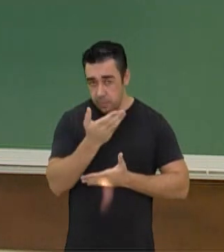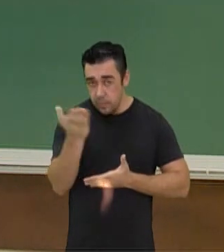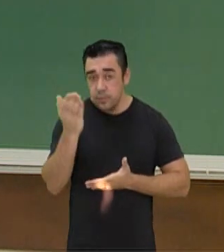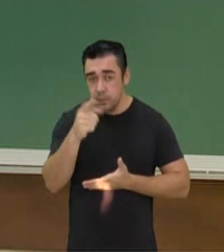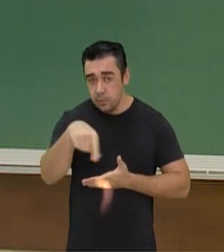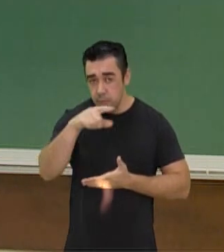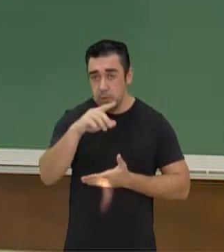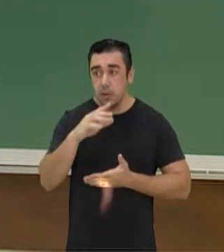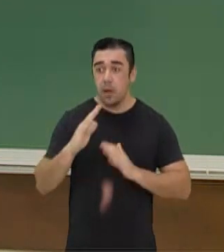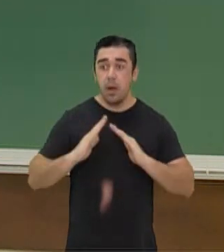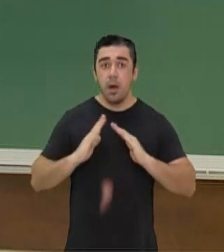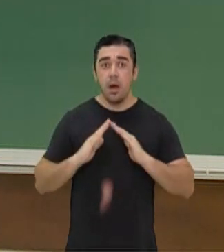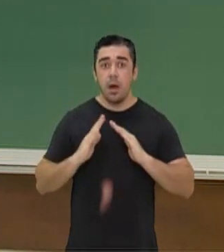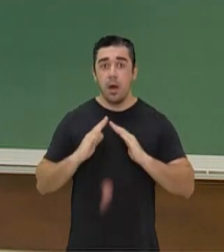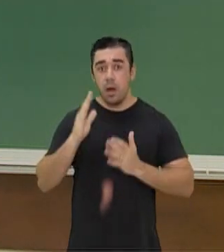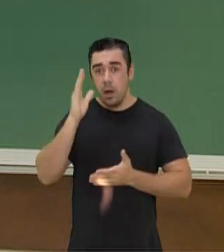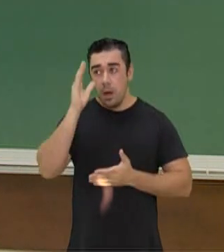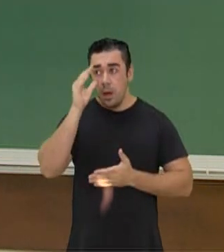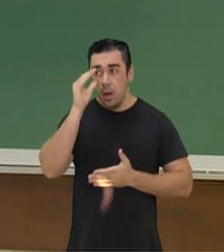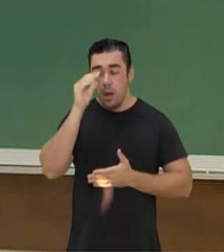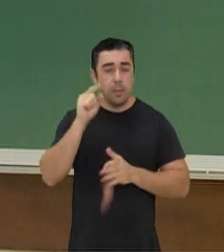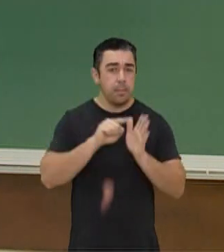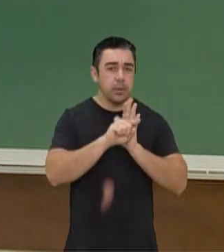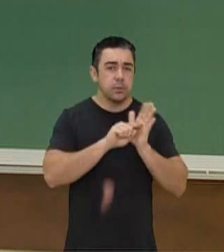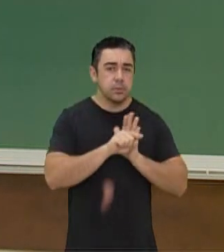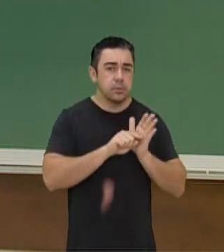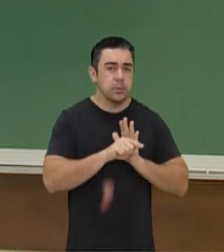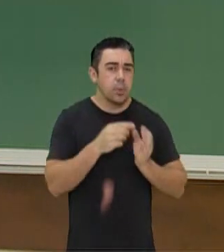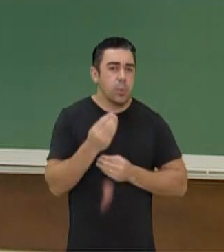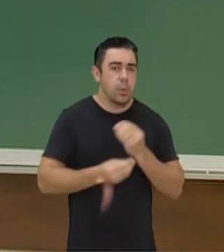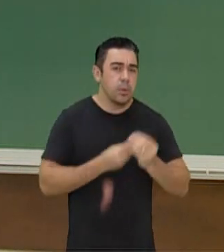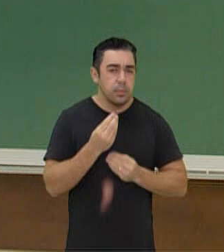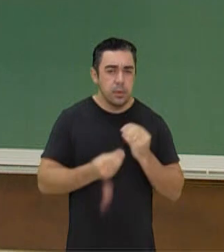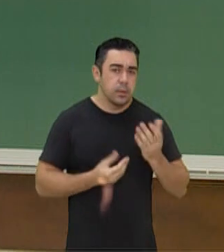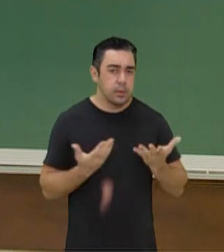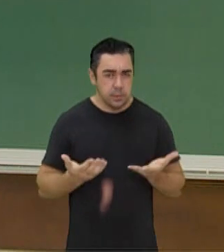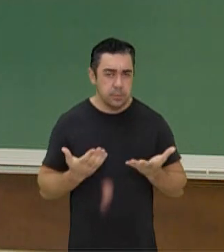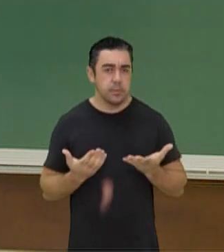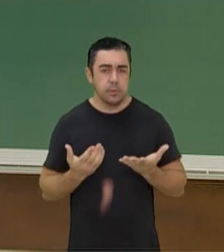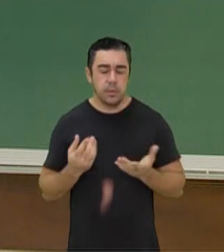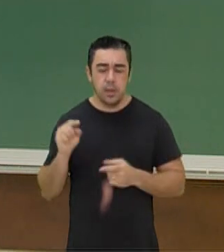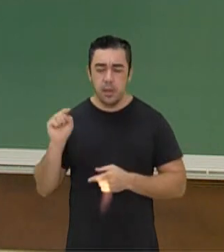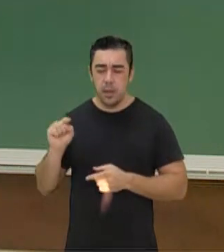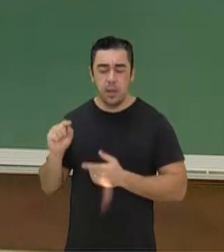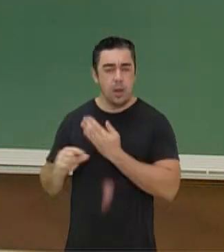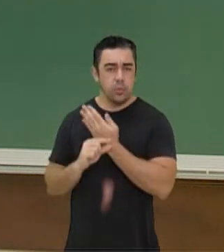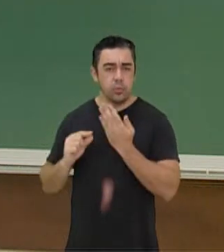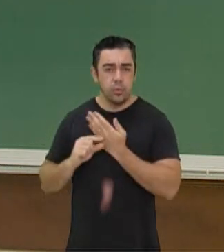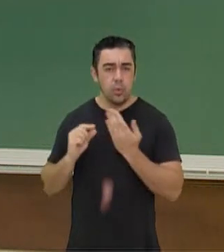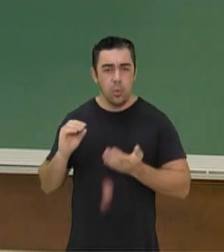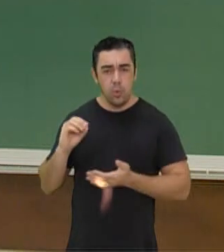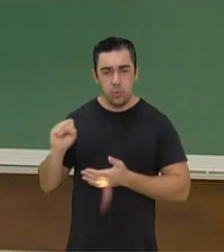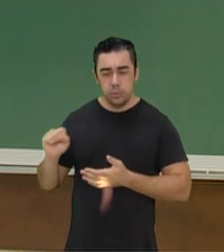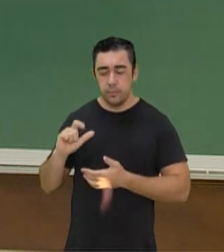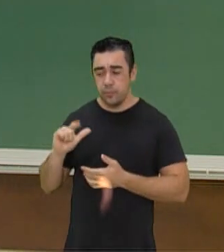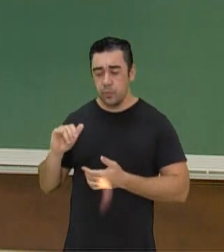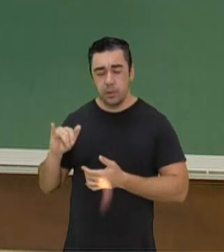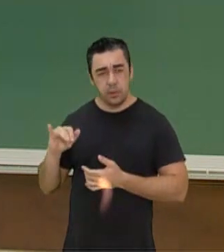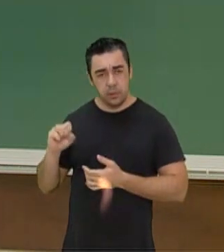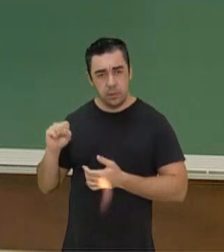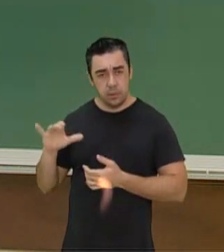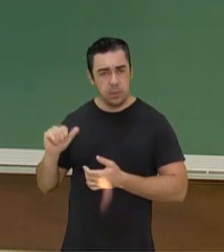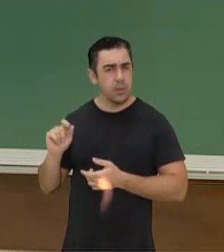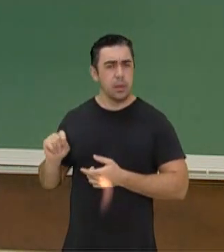vocês chegarem em casa, pesquisar, opa, deixa eu saber um pouquinho mais sobre essa obra Os Lusíadas, pesquisar sobre esse poeta